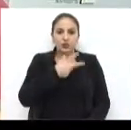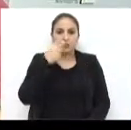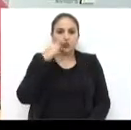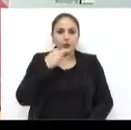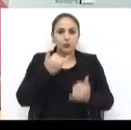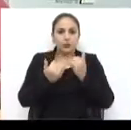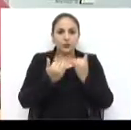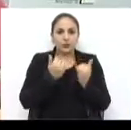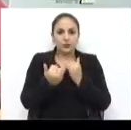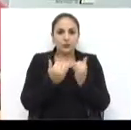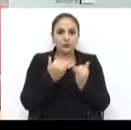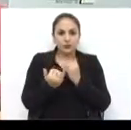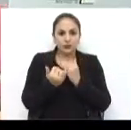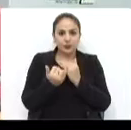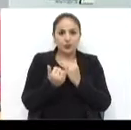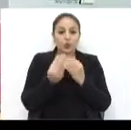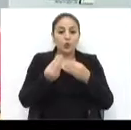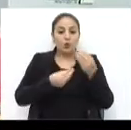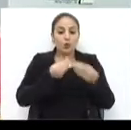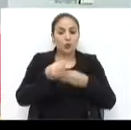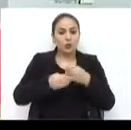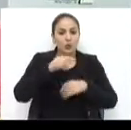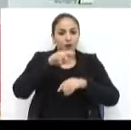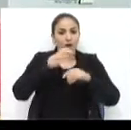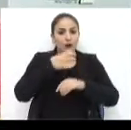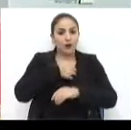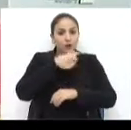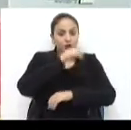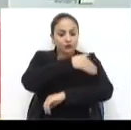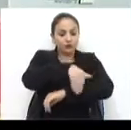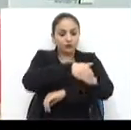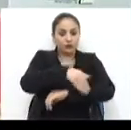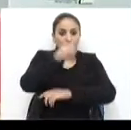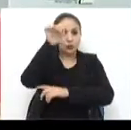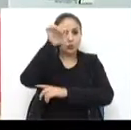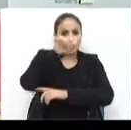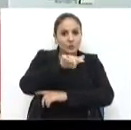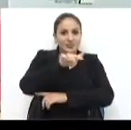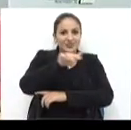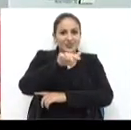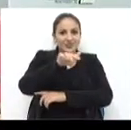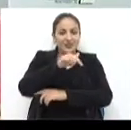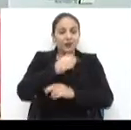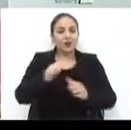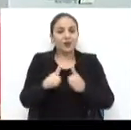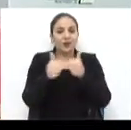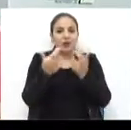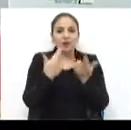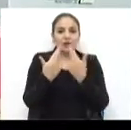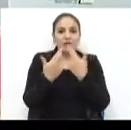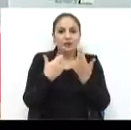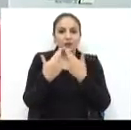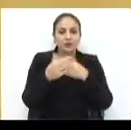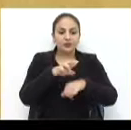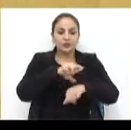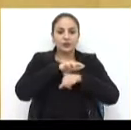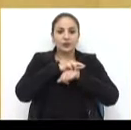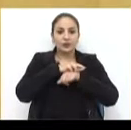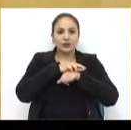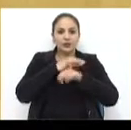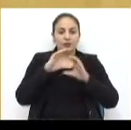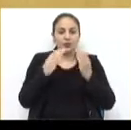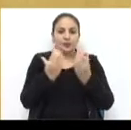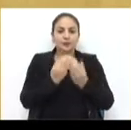exemplo, pontos que foram iluminados com lâmpada LED, que melhorou bastante a relação segurança-comunidade.